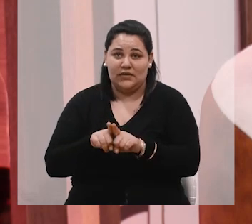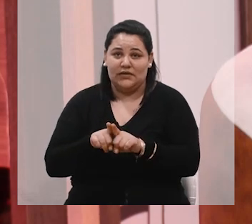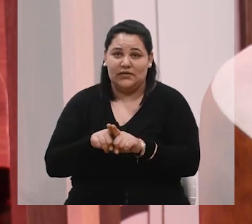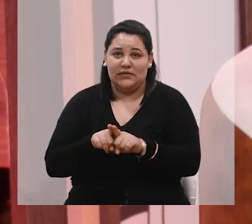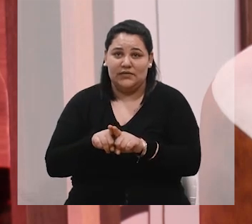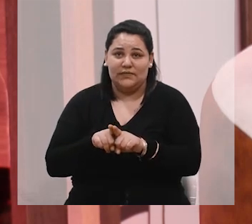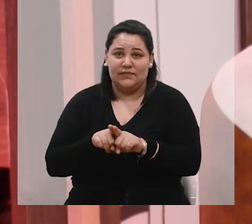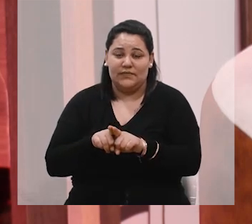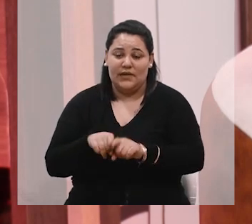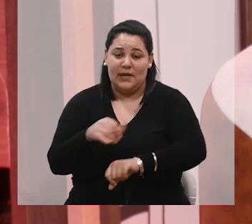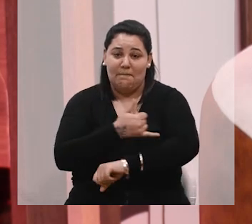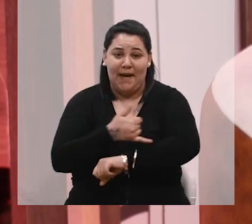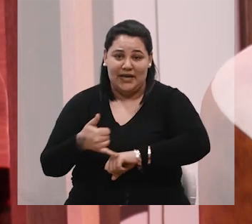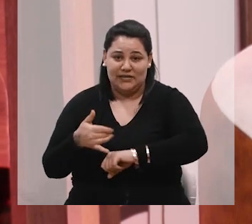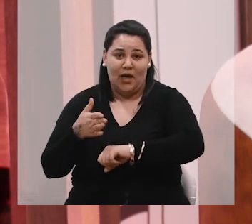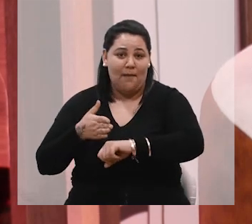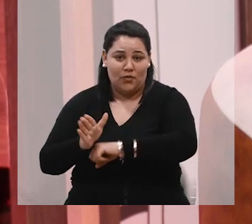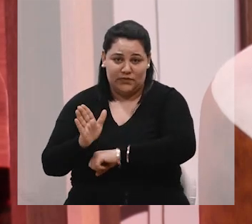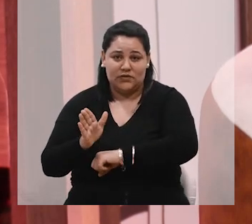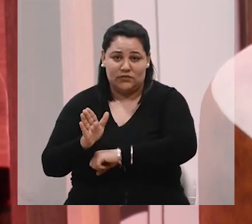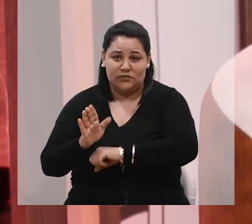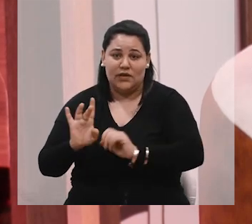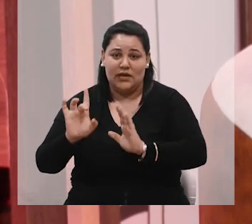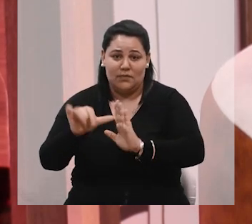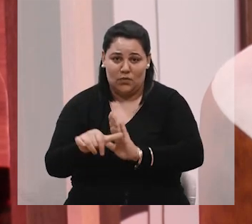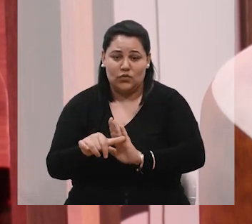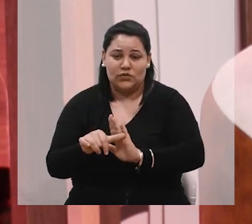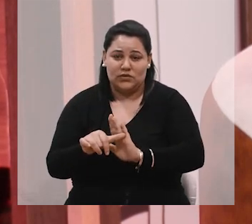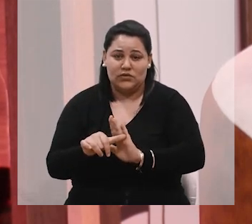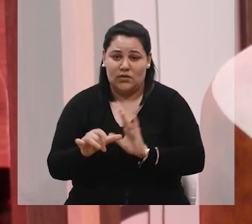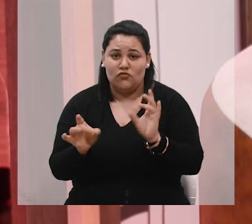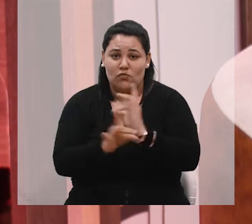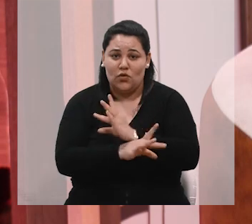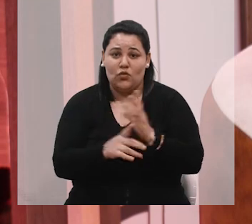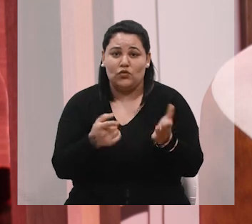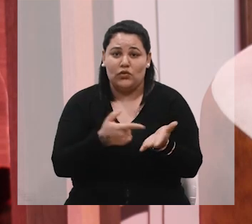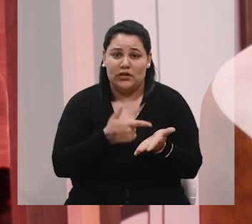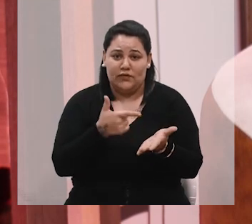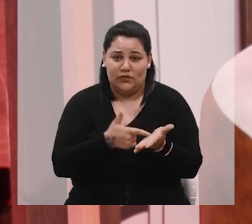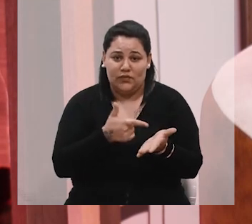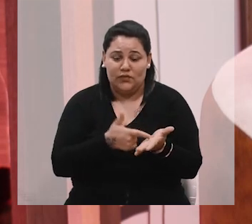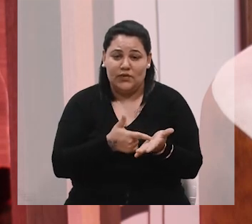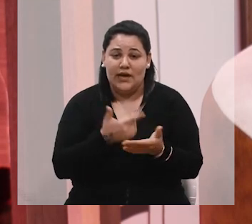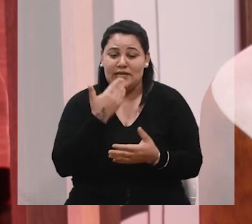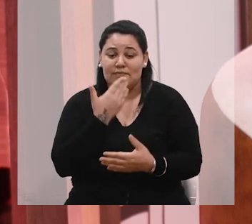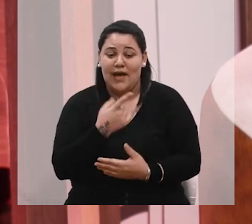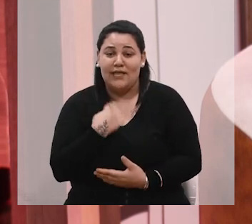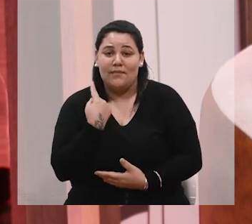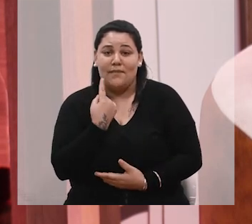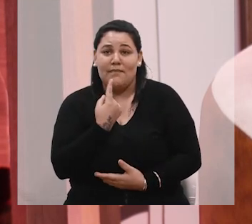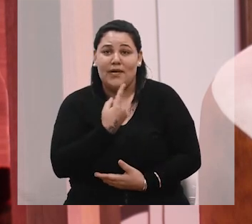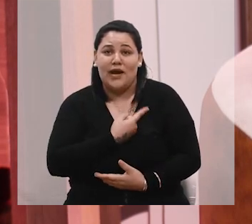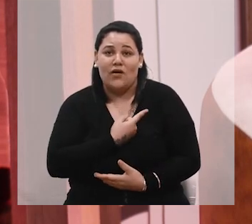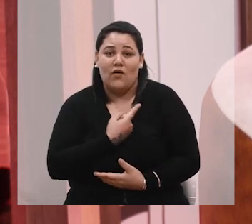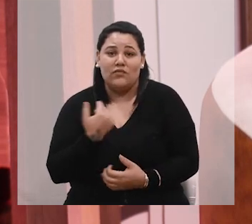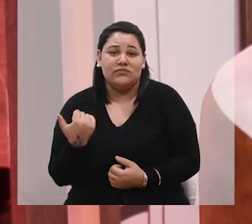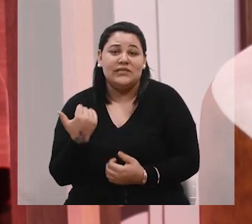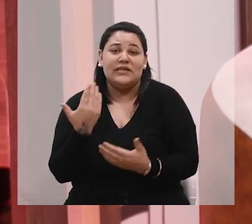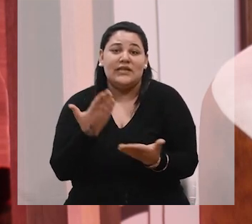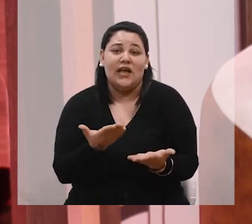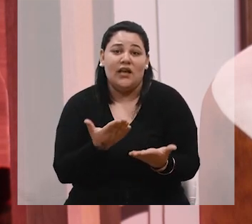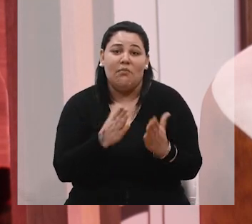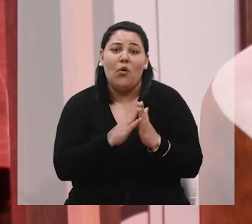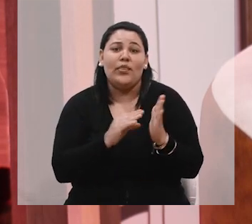porque passa pela curadoria deles, né? Para serem publicados, eles pedem também para que a gente dê